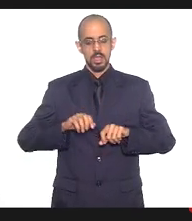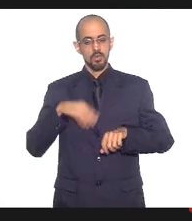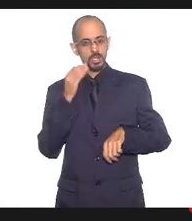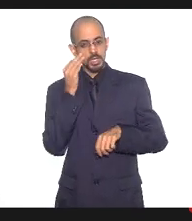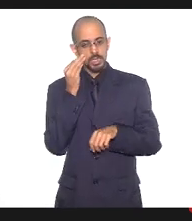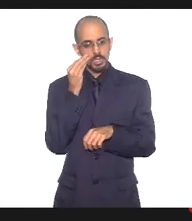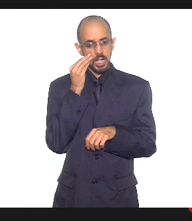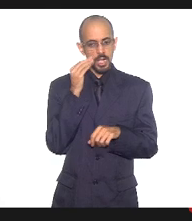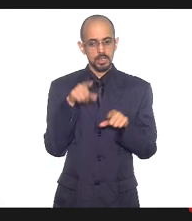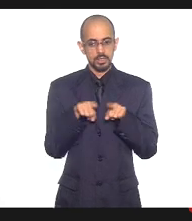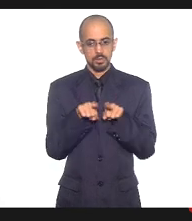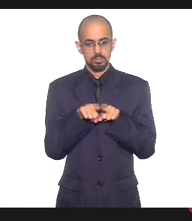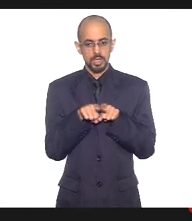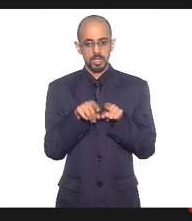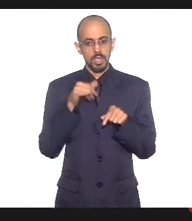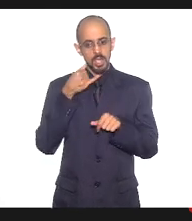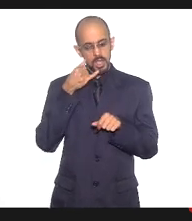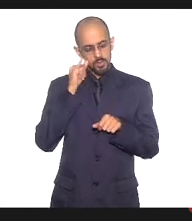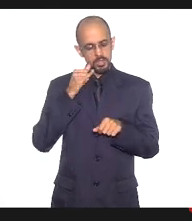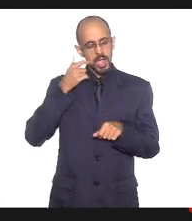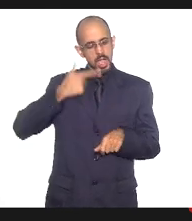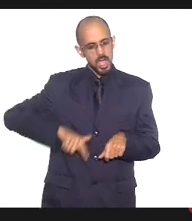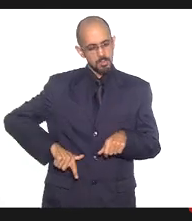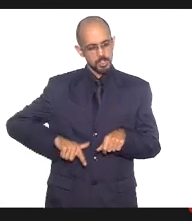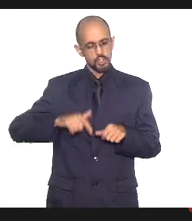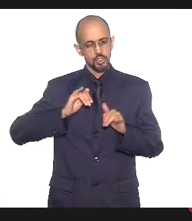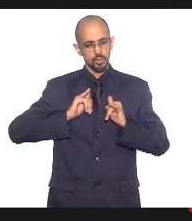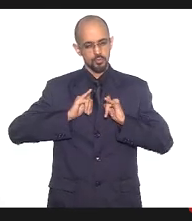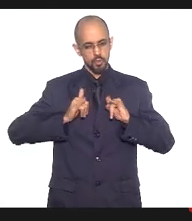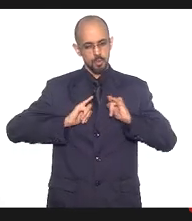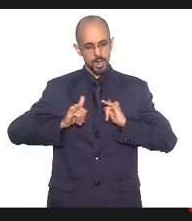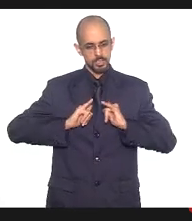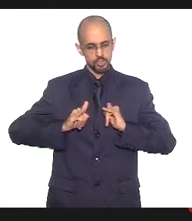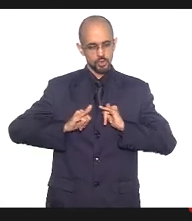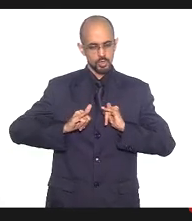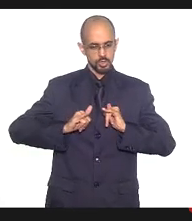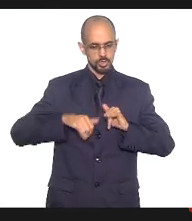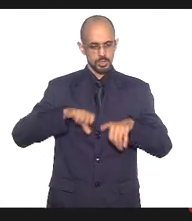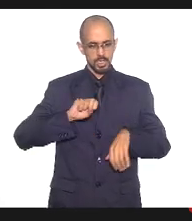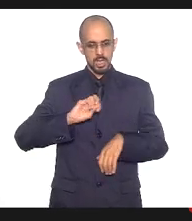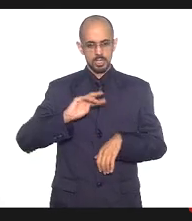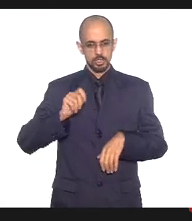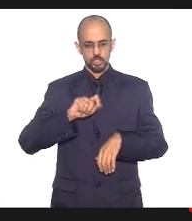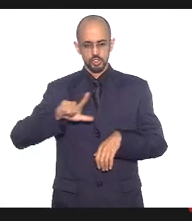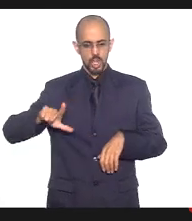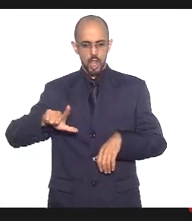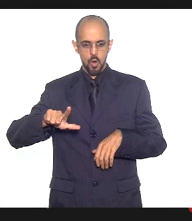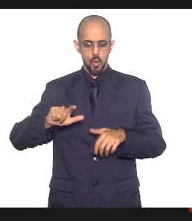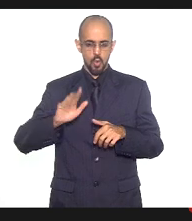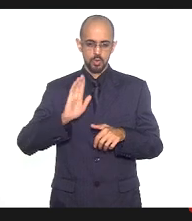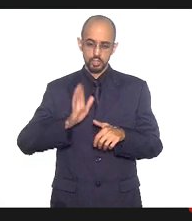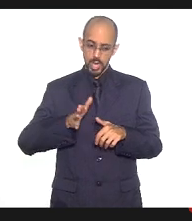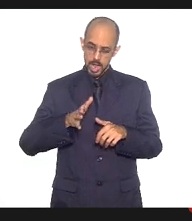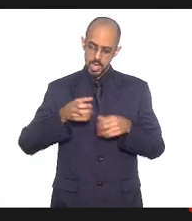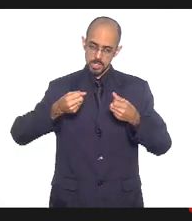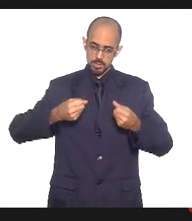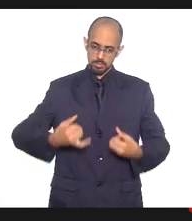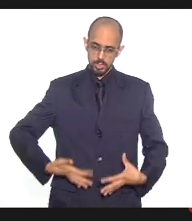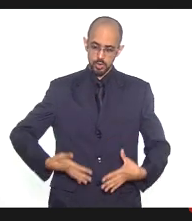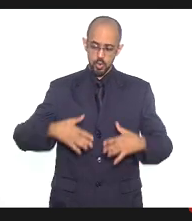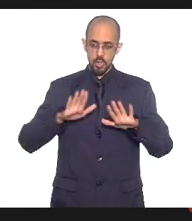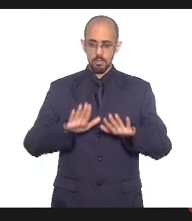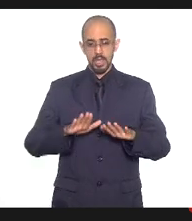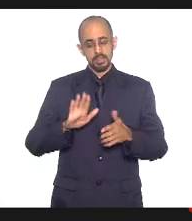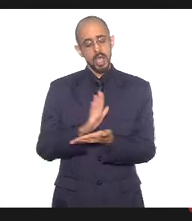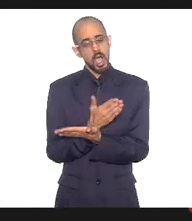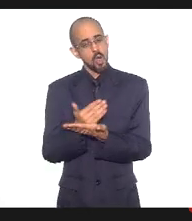ao máximo não ser repetitivo já em relação à apresentação que a Shell fez anteriormente, mas vou acabar